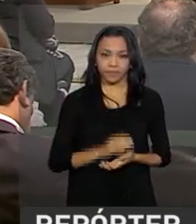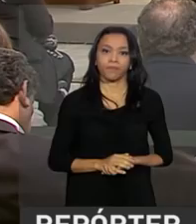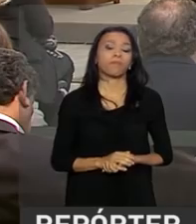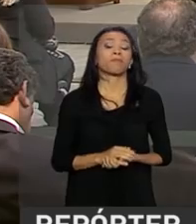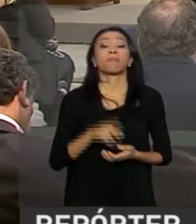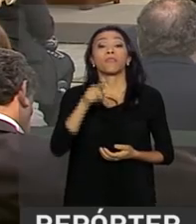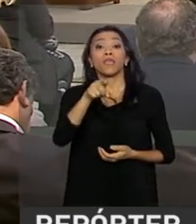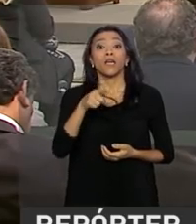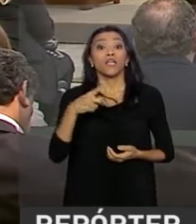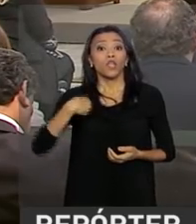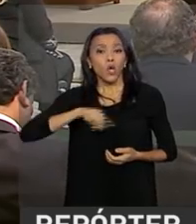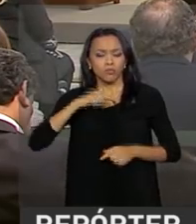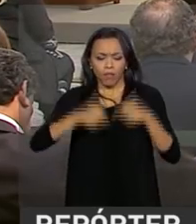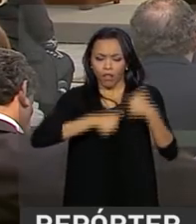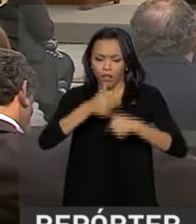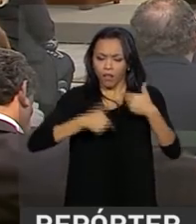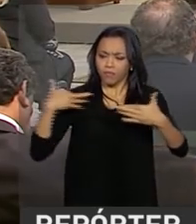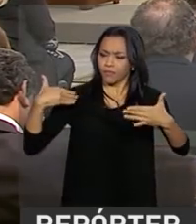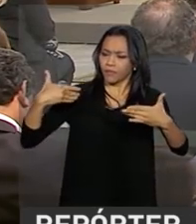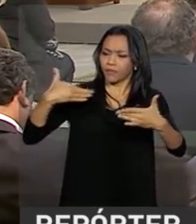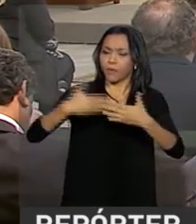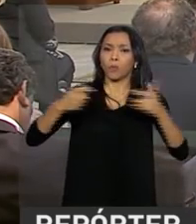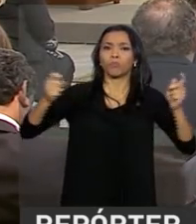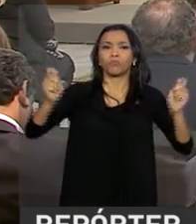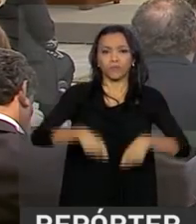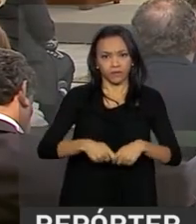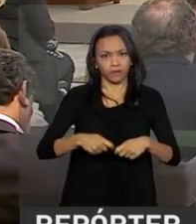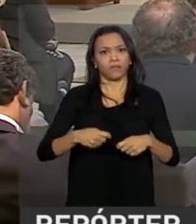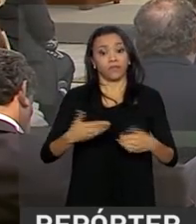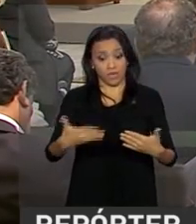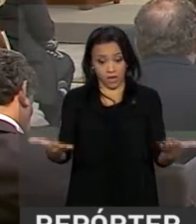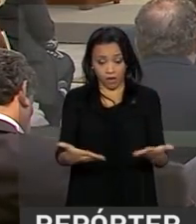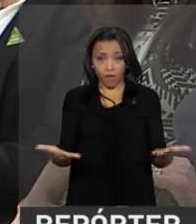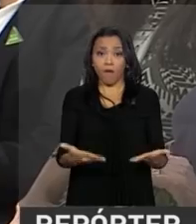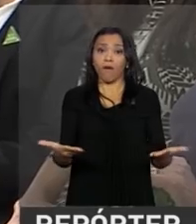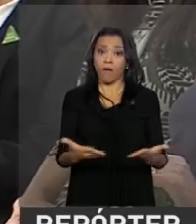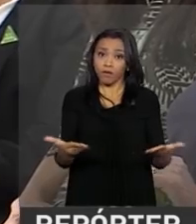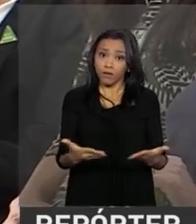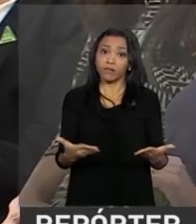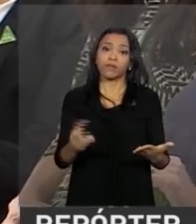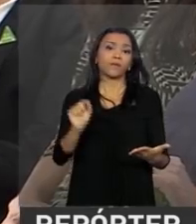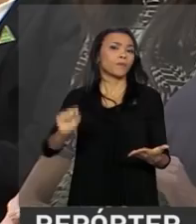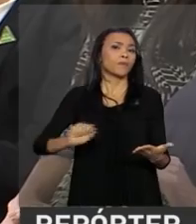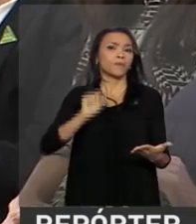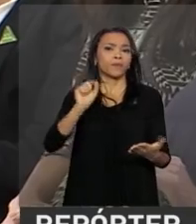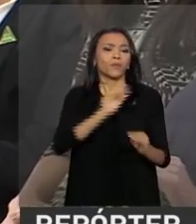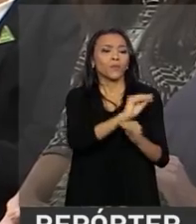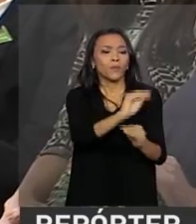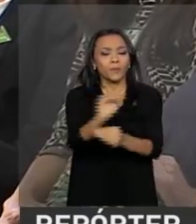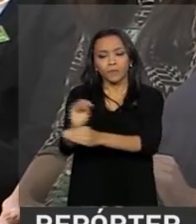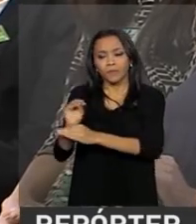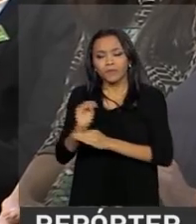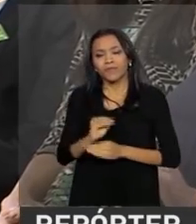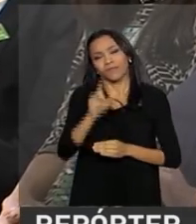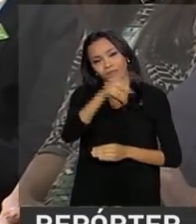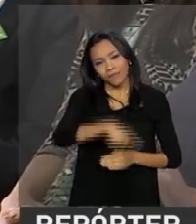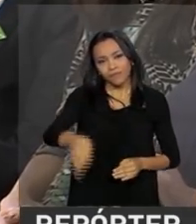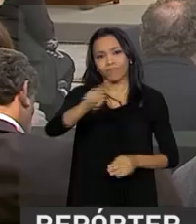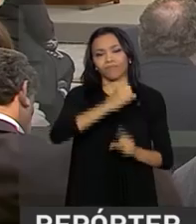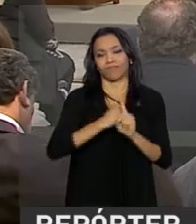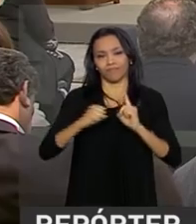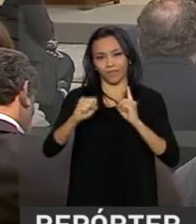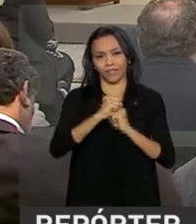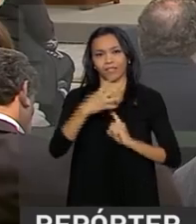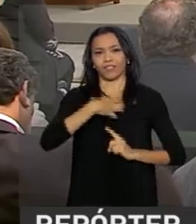Fazemos o possível ao longo do tempo e estamos fazendo agora para zelar pelo bem-estar da nossa